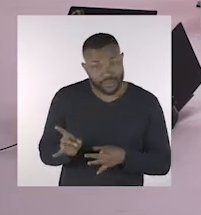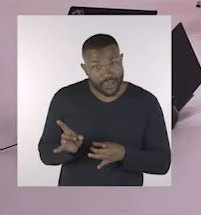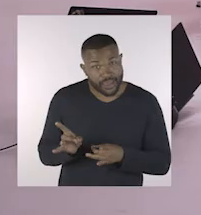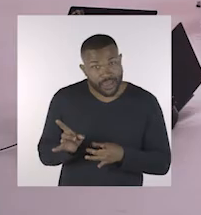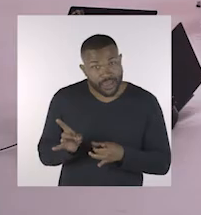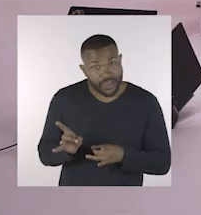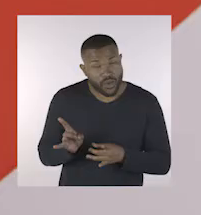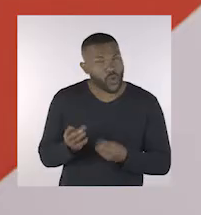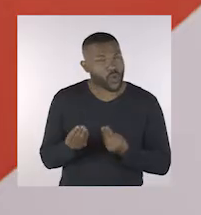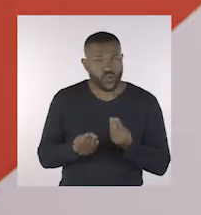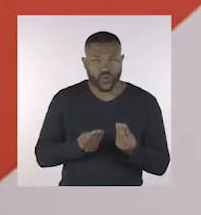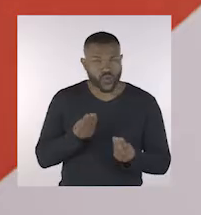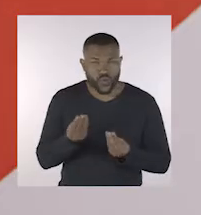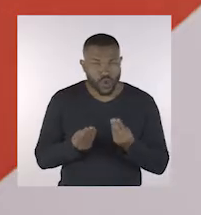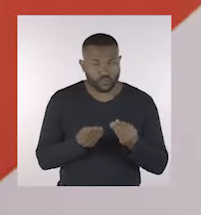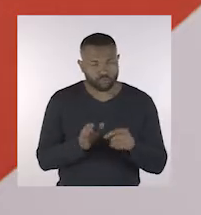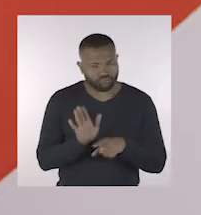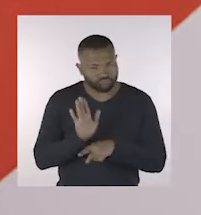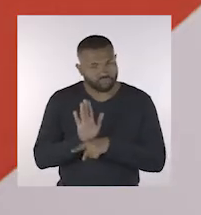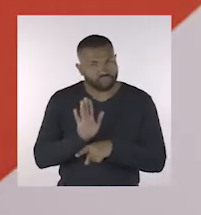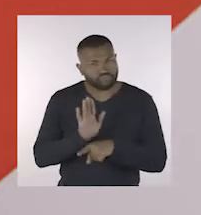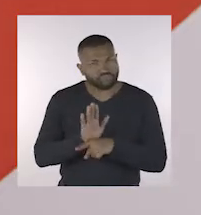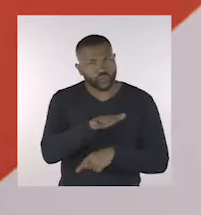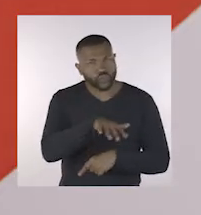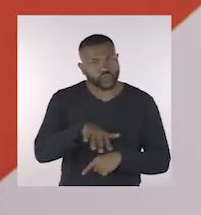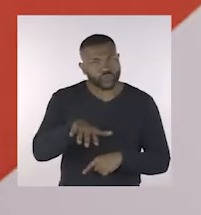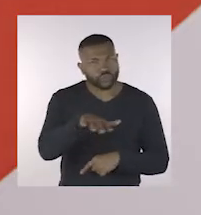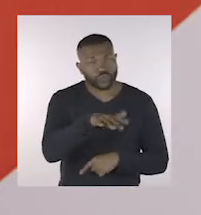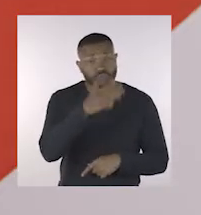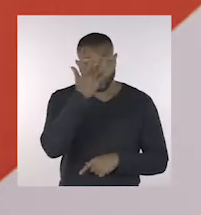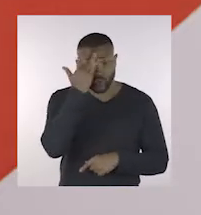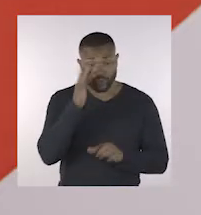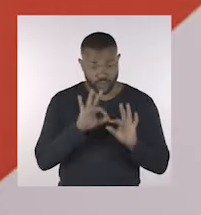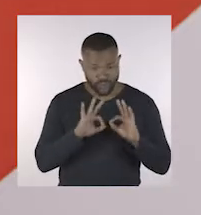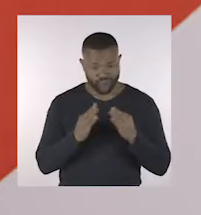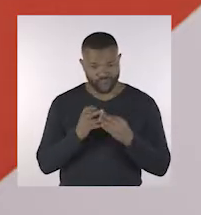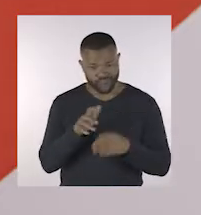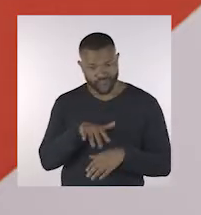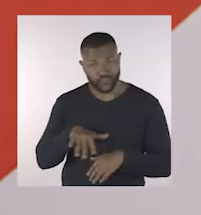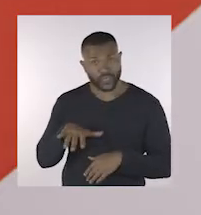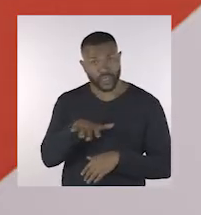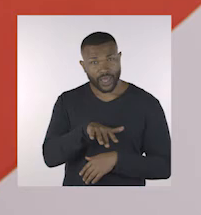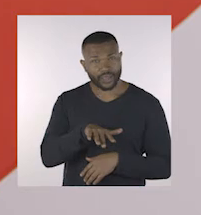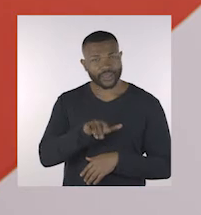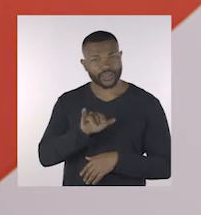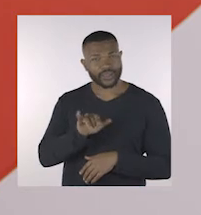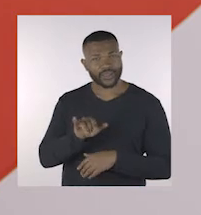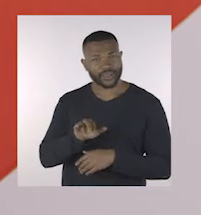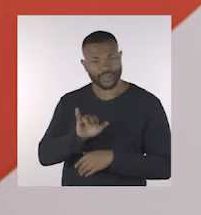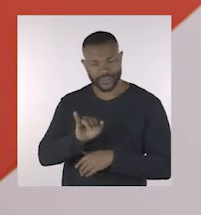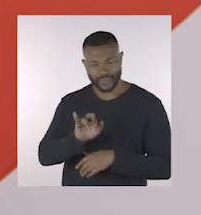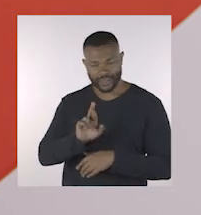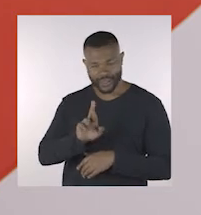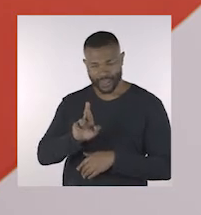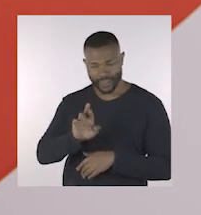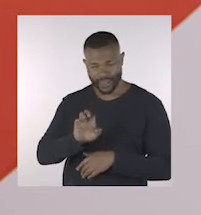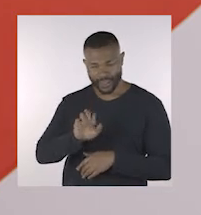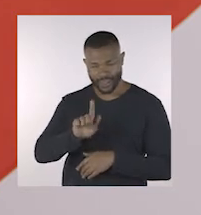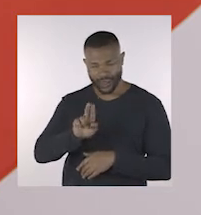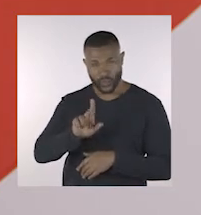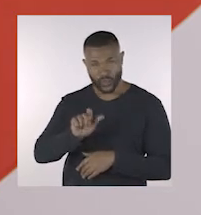assistência e técnicos no sentido de ajudar aquelas pessoas aquelas famílias que estão numa área irregular